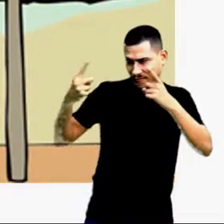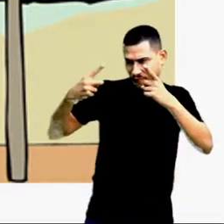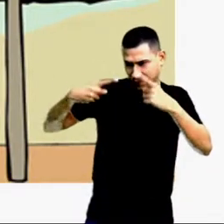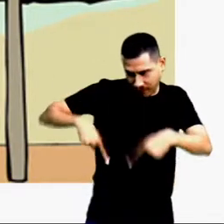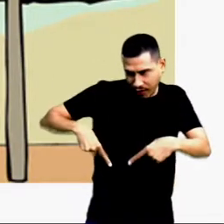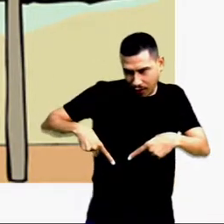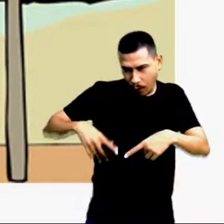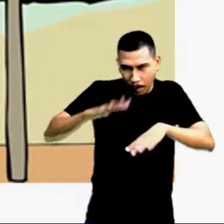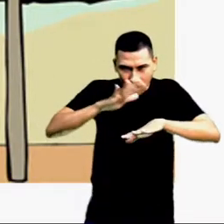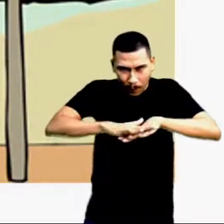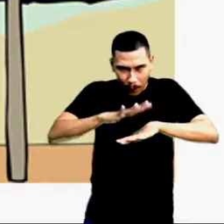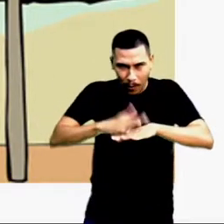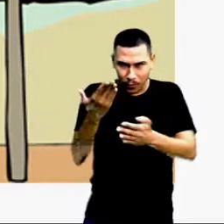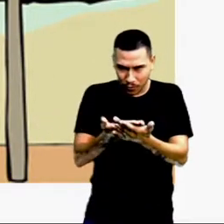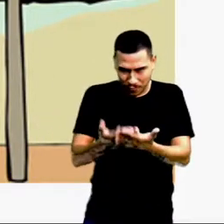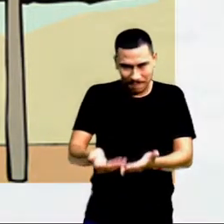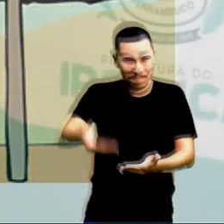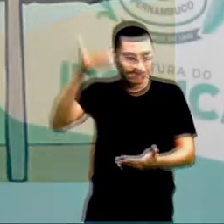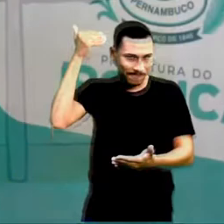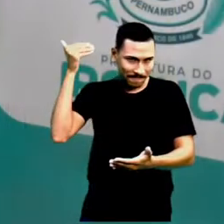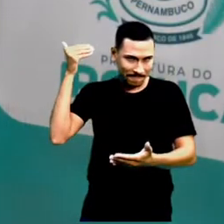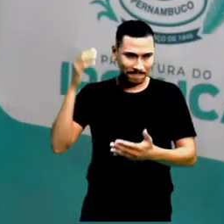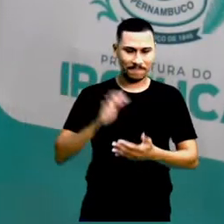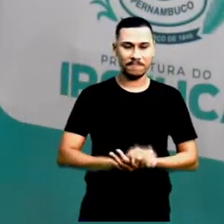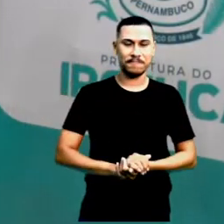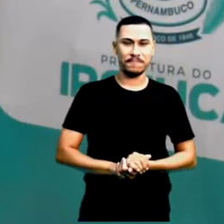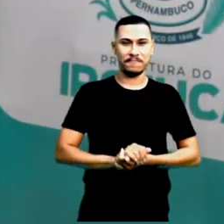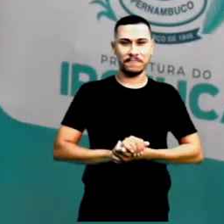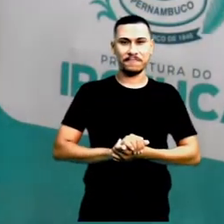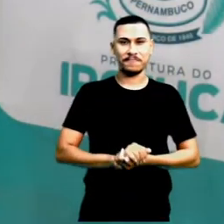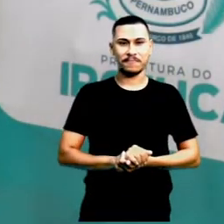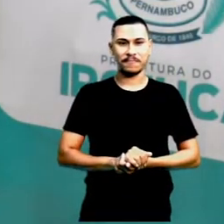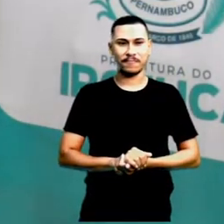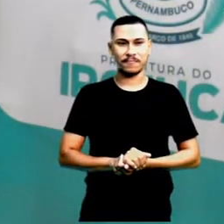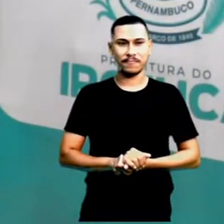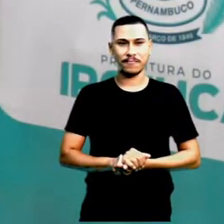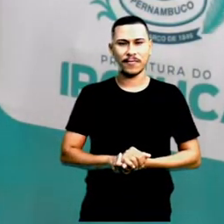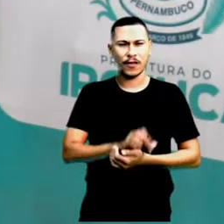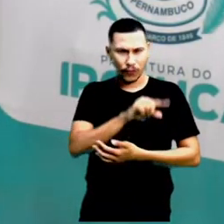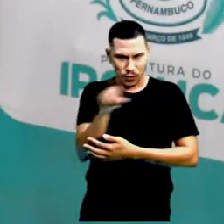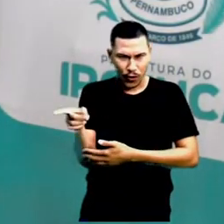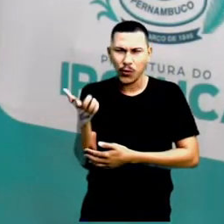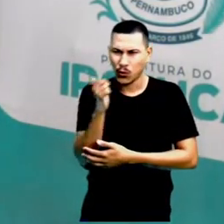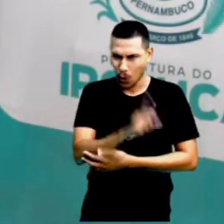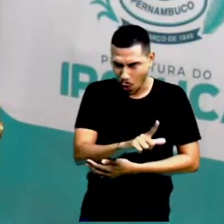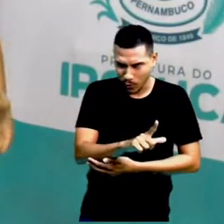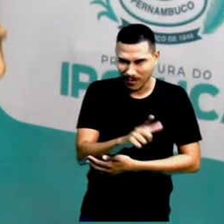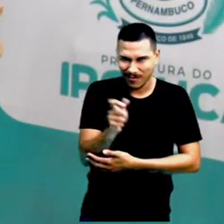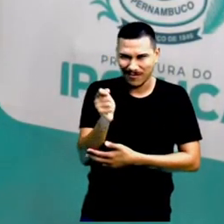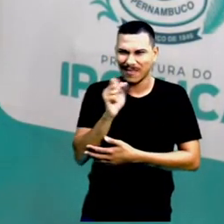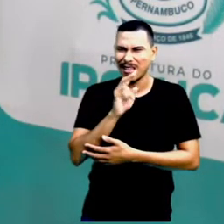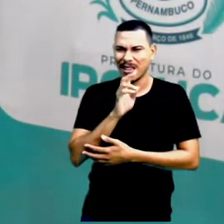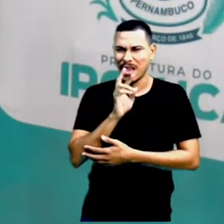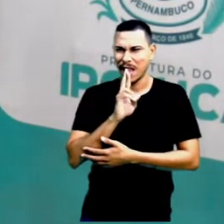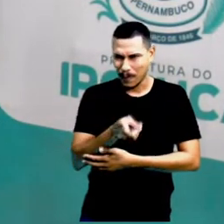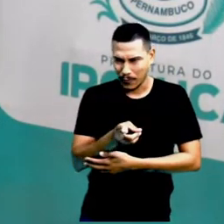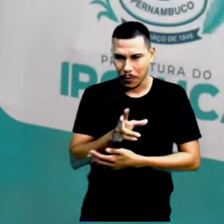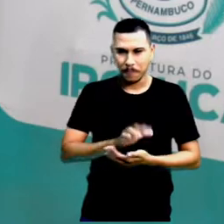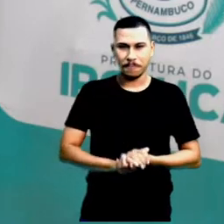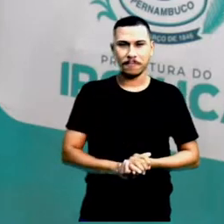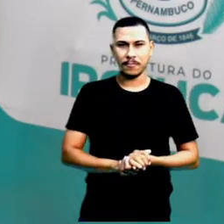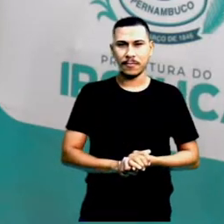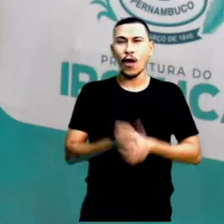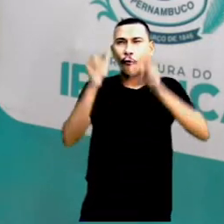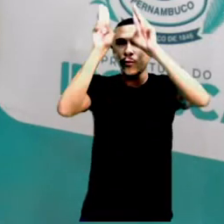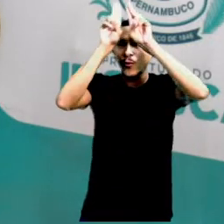desafio matemático da aula anterior. Então, vamos lá. Será que você conseguiu? A nossa galáxia, a